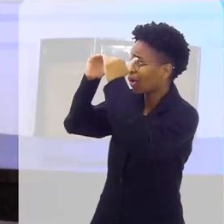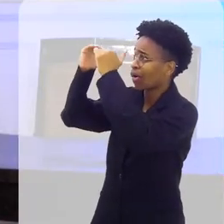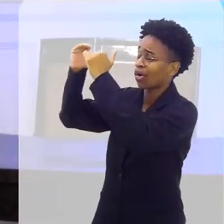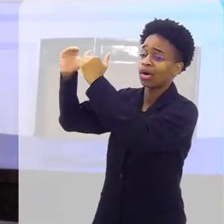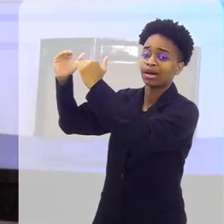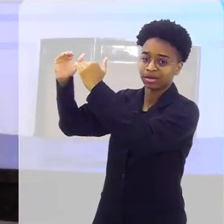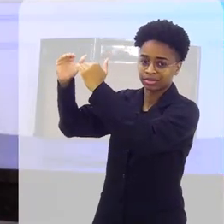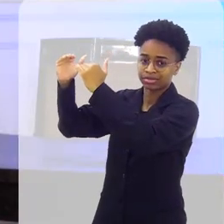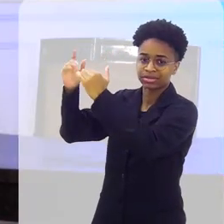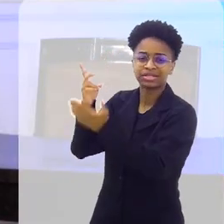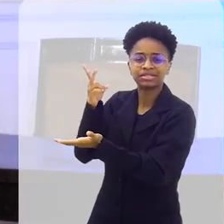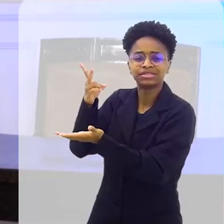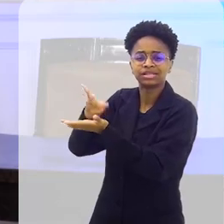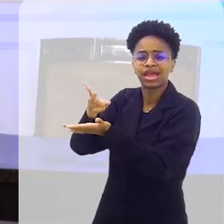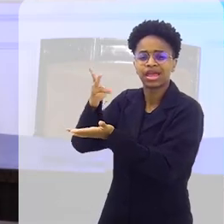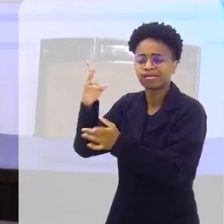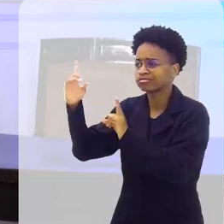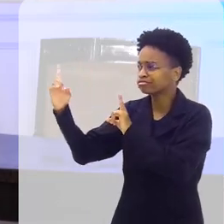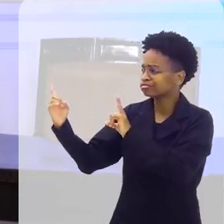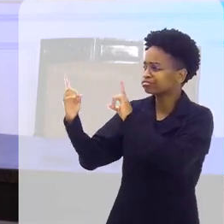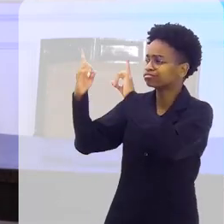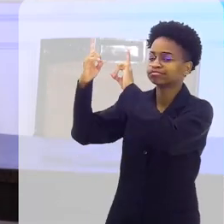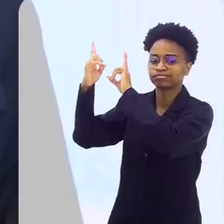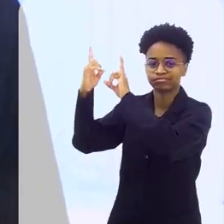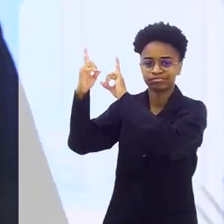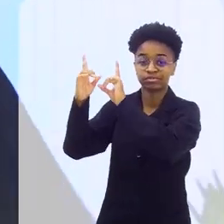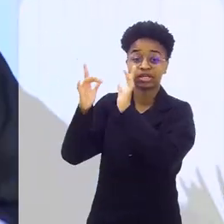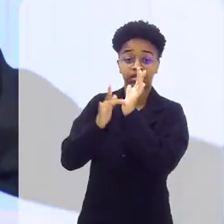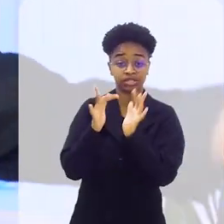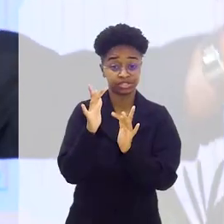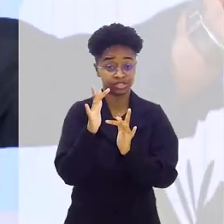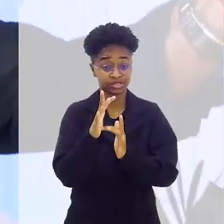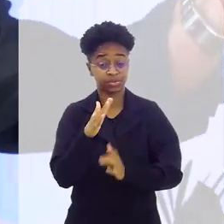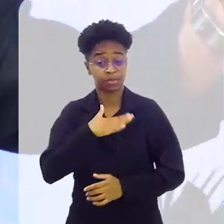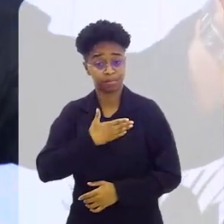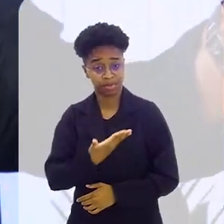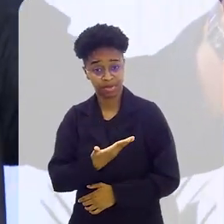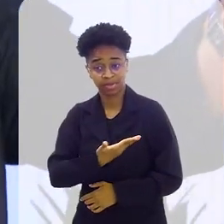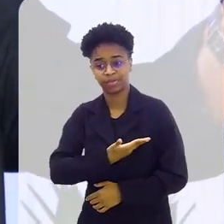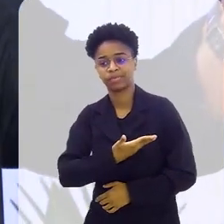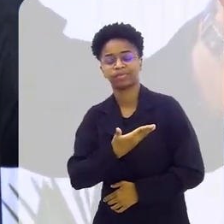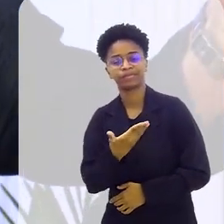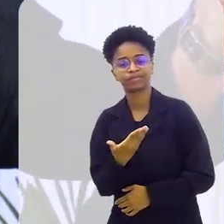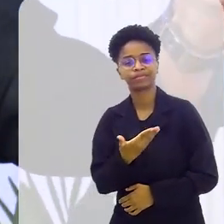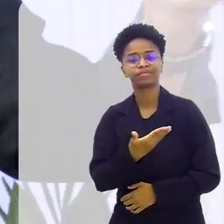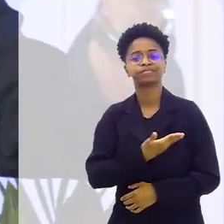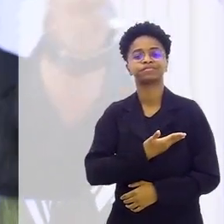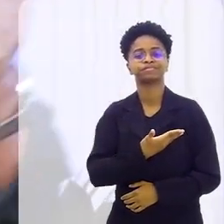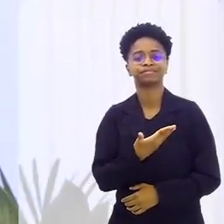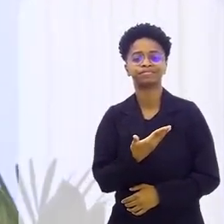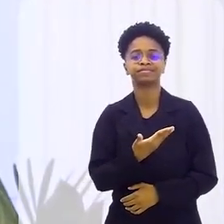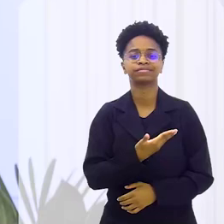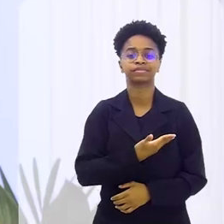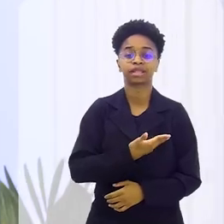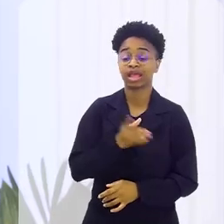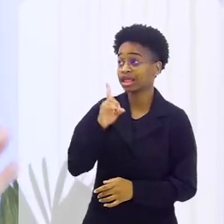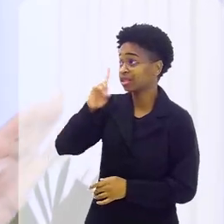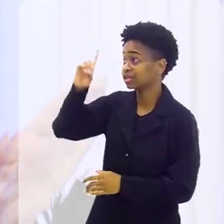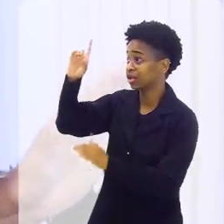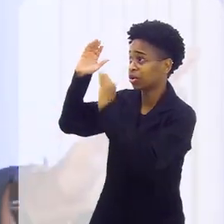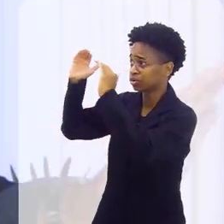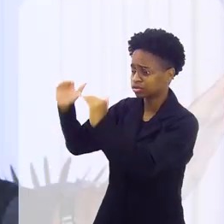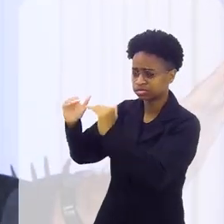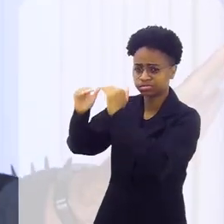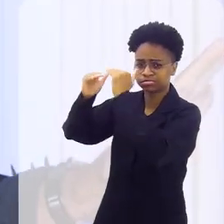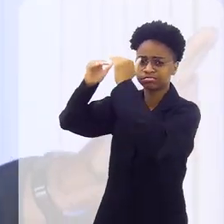em estar em Tua presença. Jesus Cristo é meu amigo,